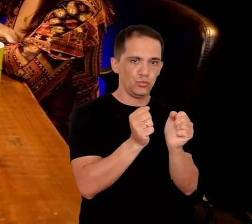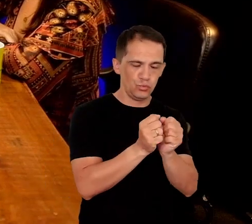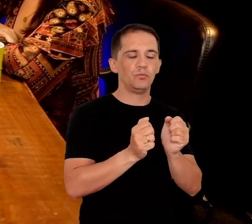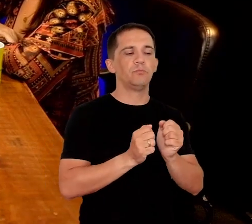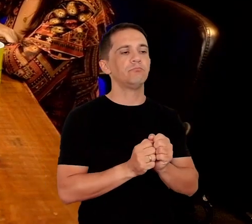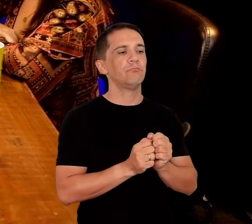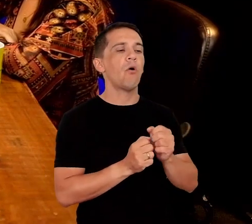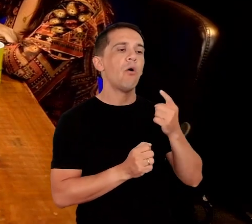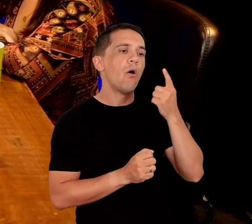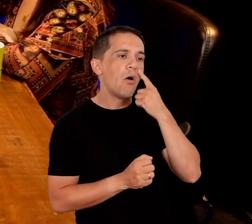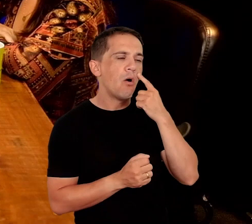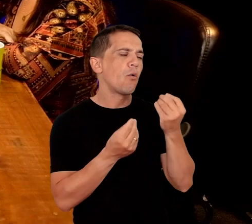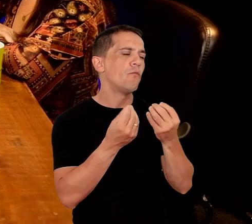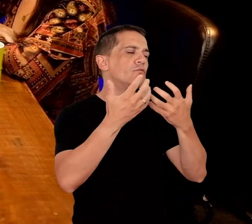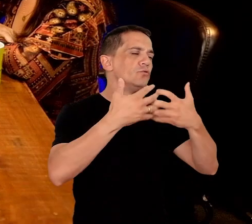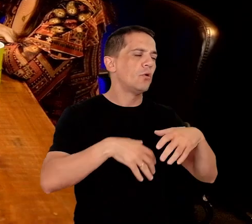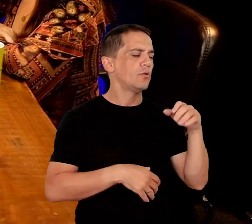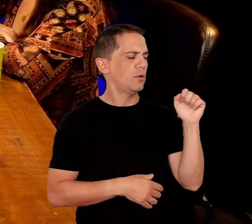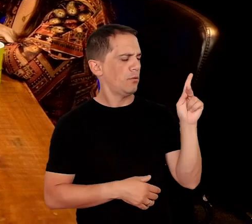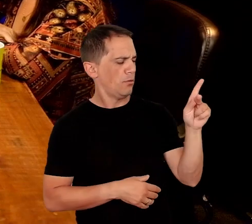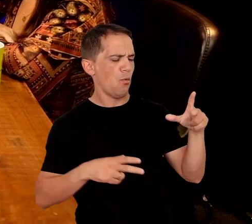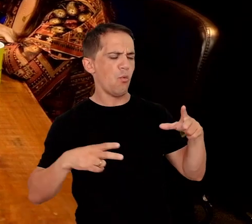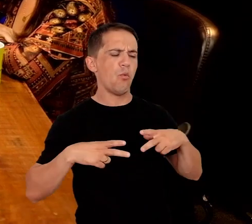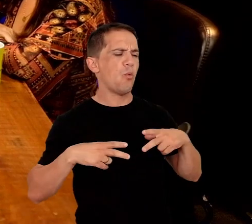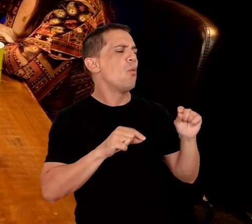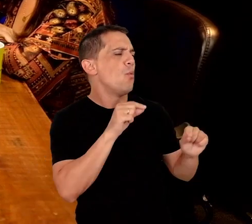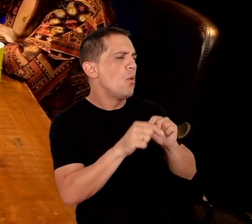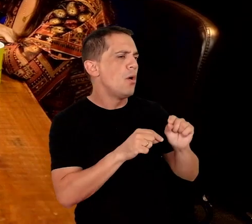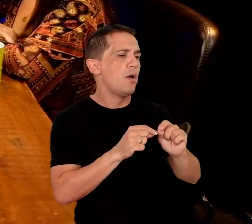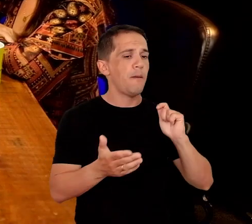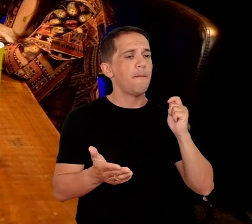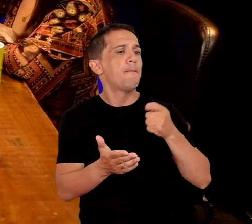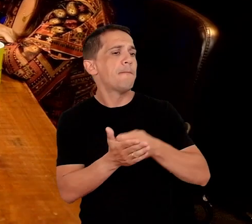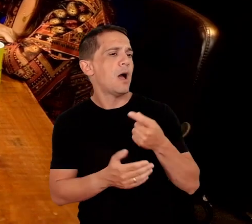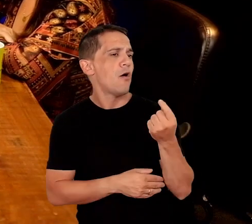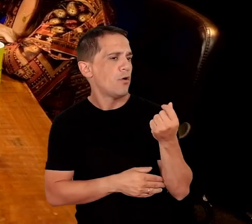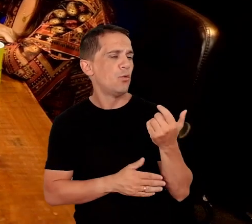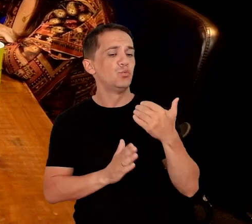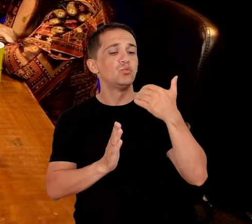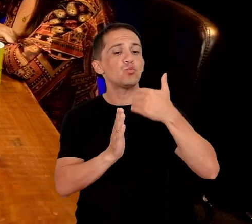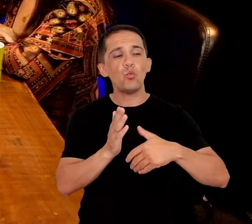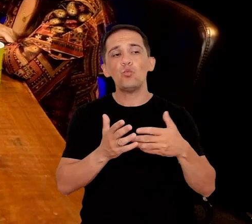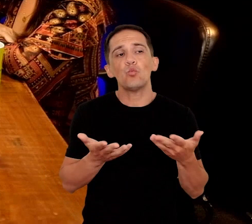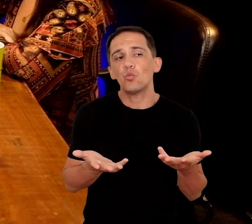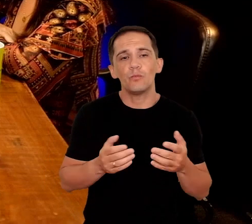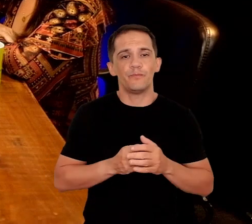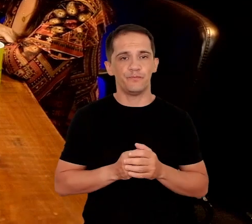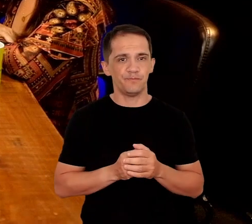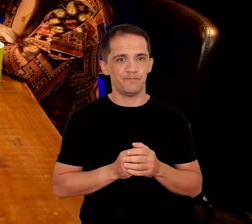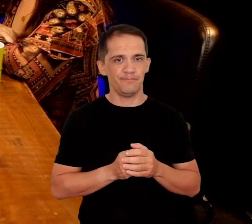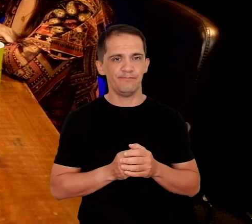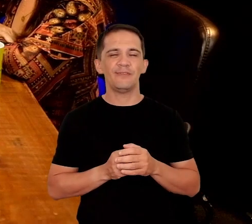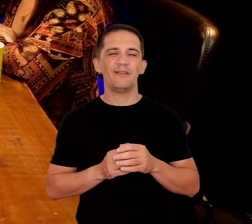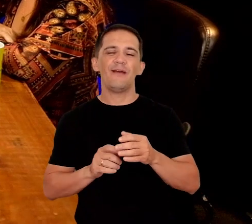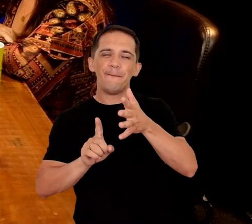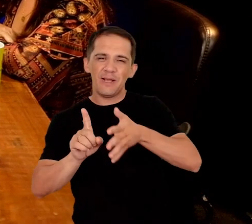para explicar exatamente como é que era o plano de previdência, o que é, quanto que ele ia ter que pagar, descontado. Porque na palestra é falado no geral e a gente está acostumado,